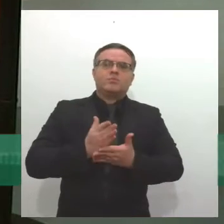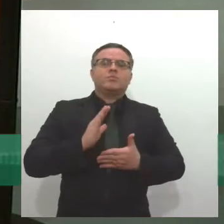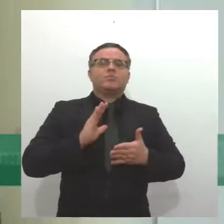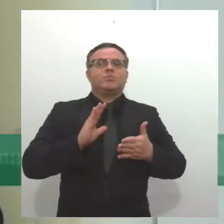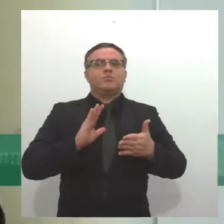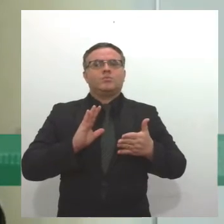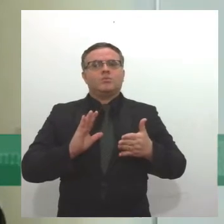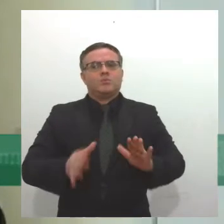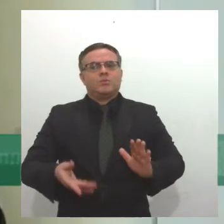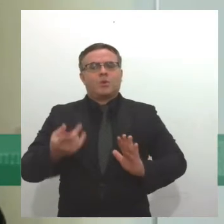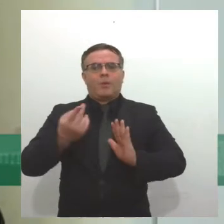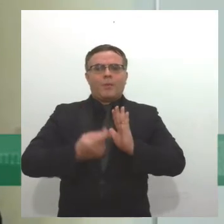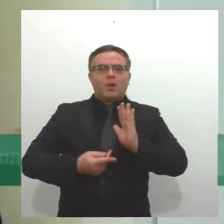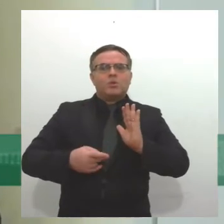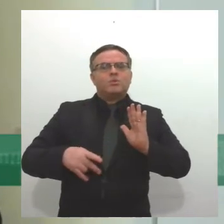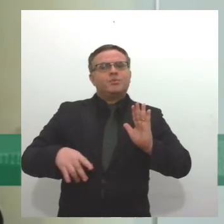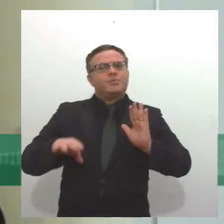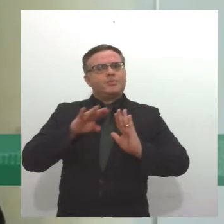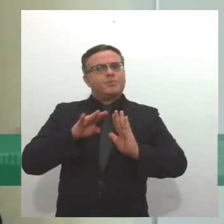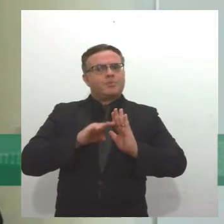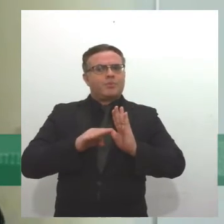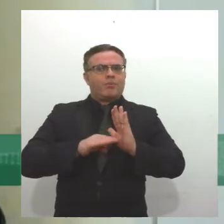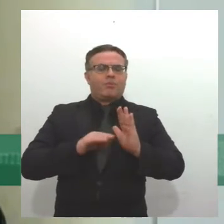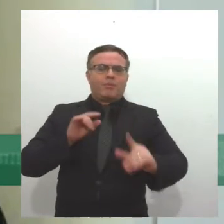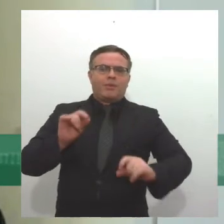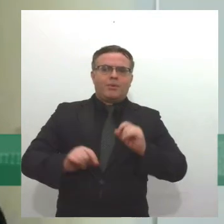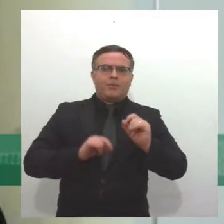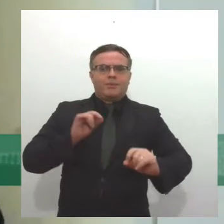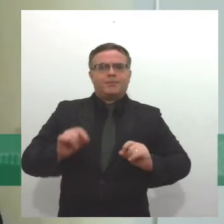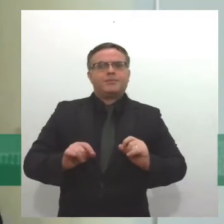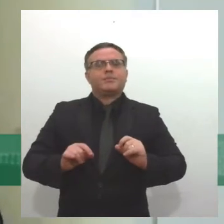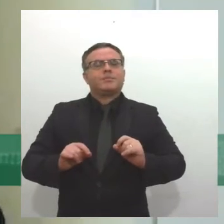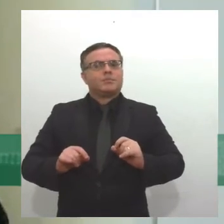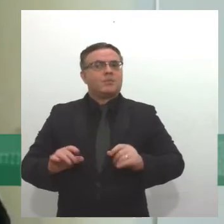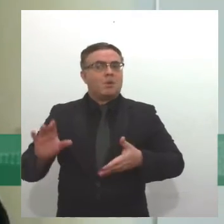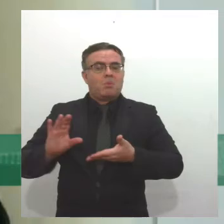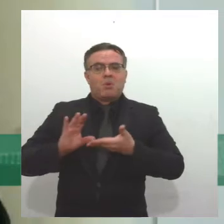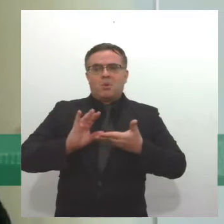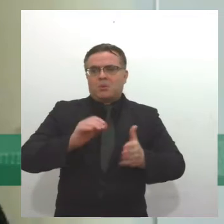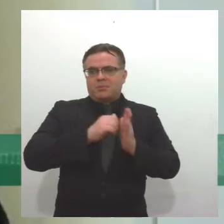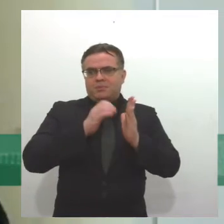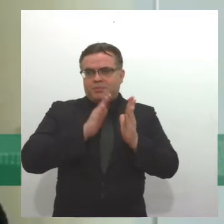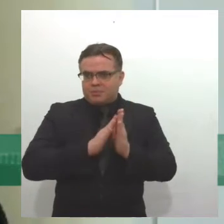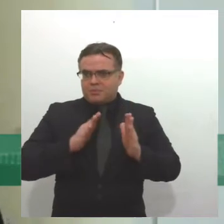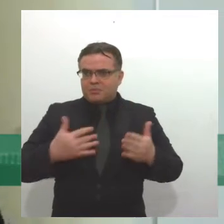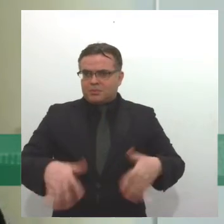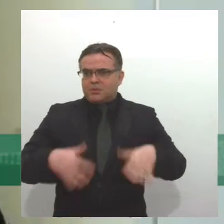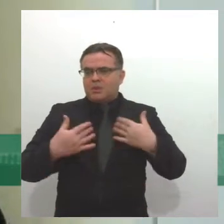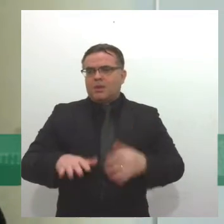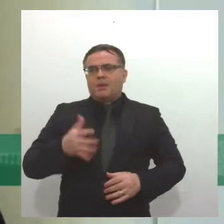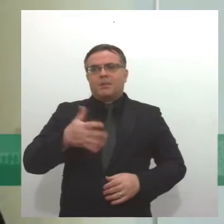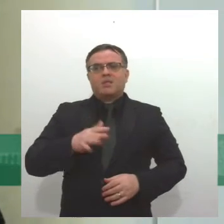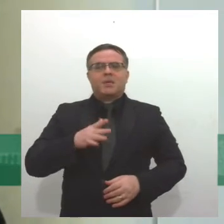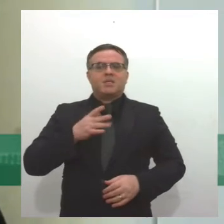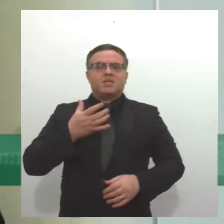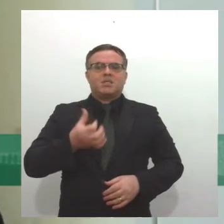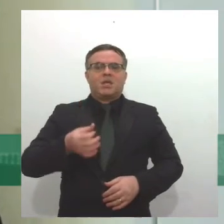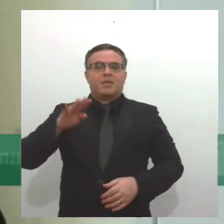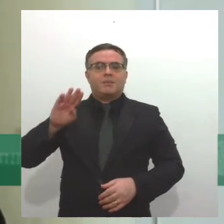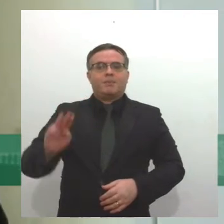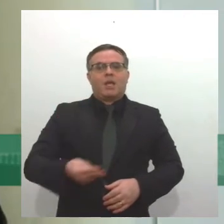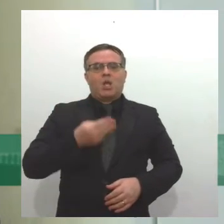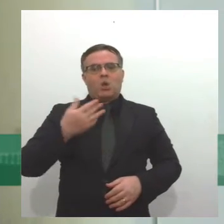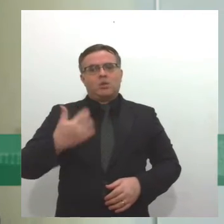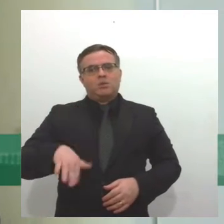aprovado o projeto regulamentando as parcelas indenizatórias. Teríamos com certeza uma economia de mais de 100 bilhões de reais nesse